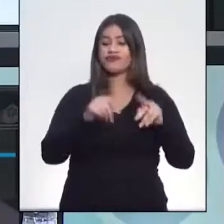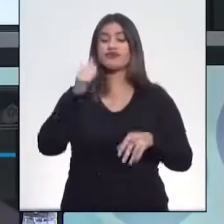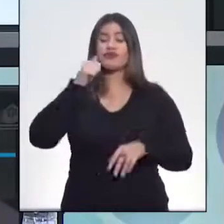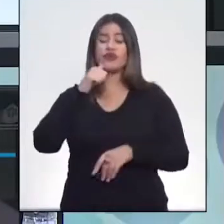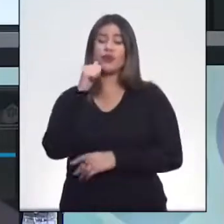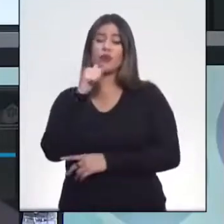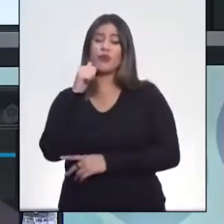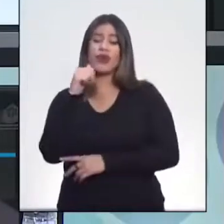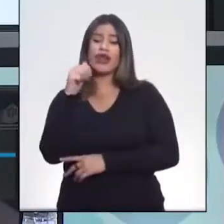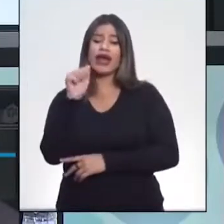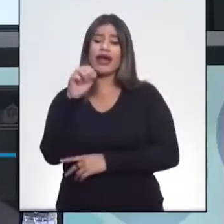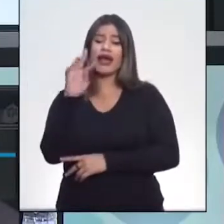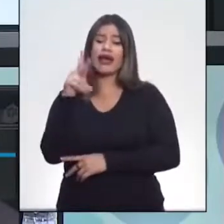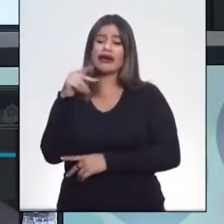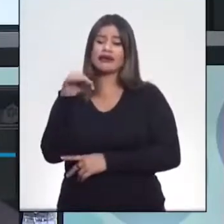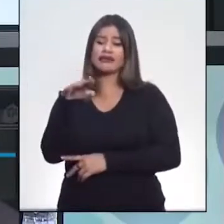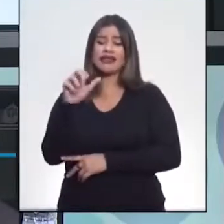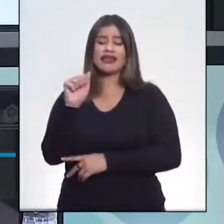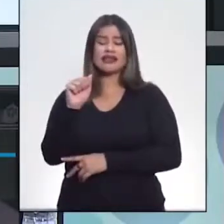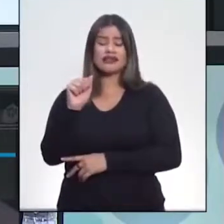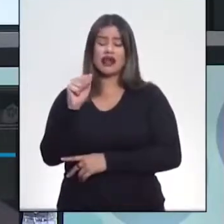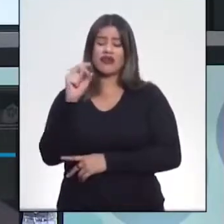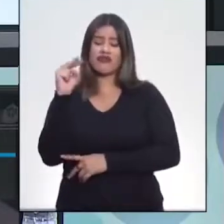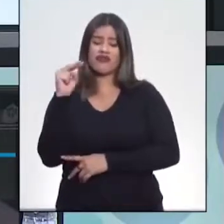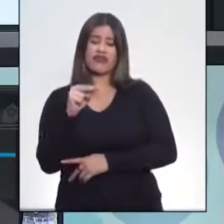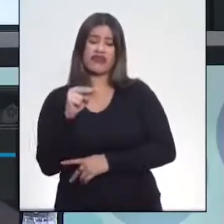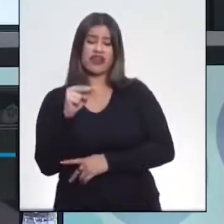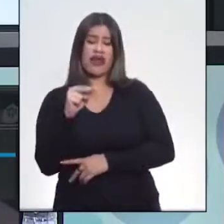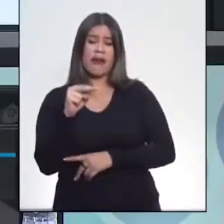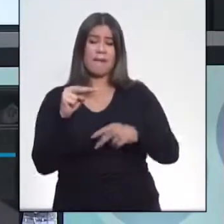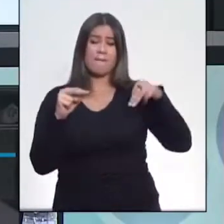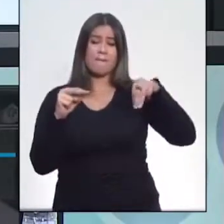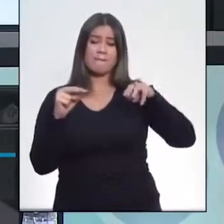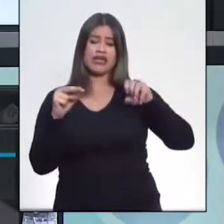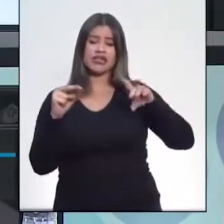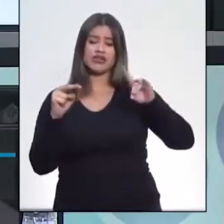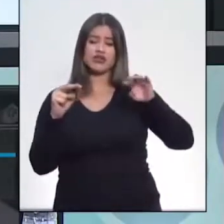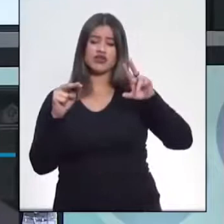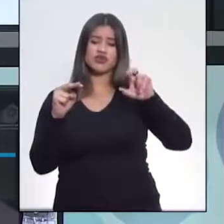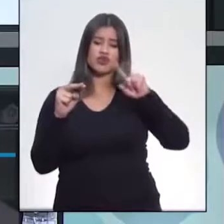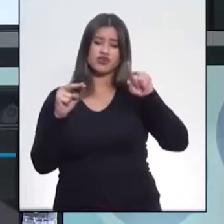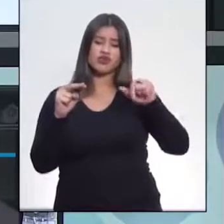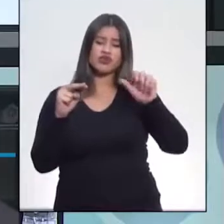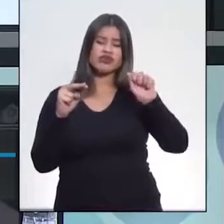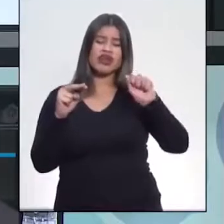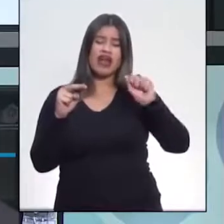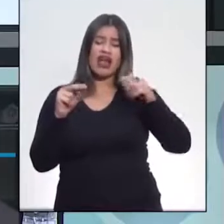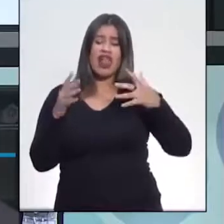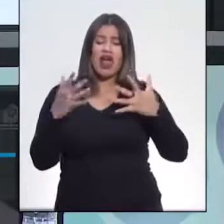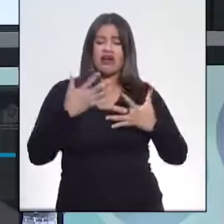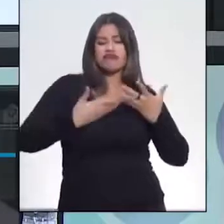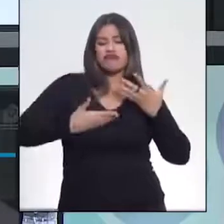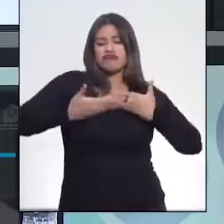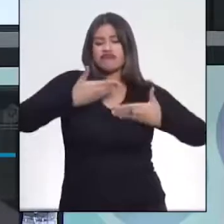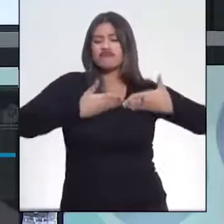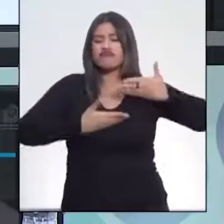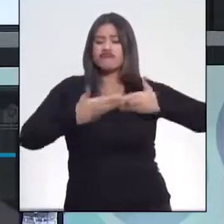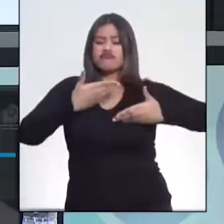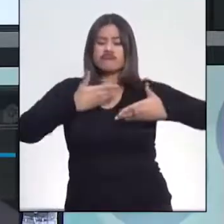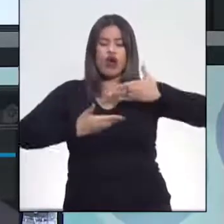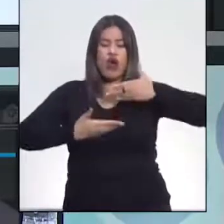satisfeita porque medusa era muito vaidosa muito vaidosa sempre arrumando seus cabelos até que um dia o